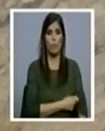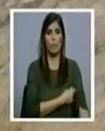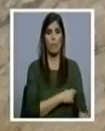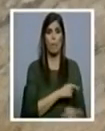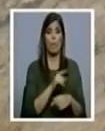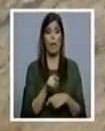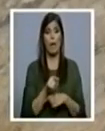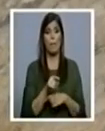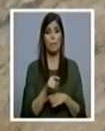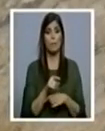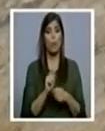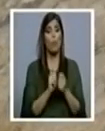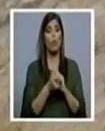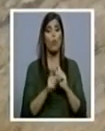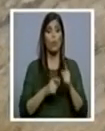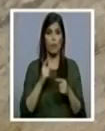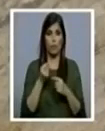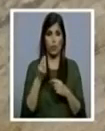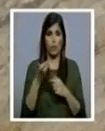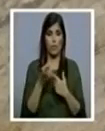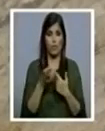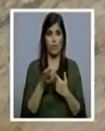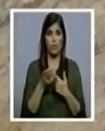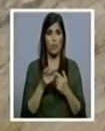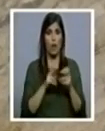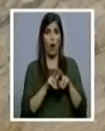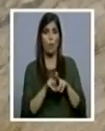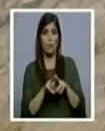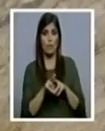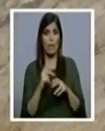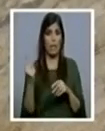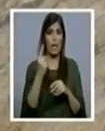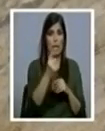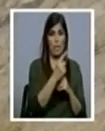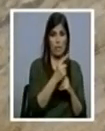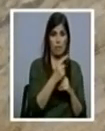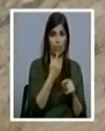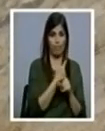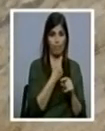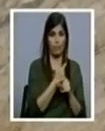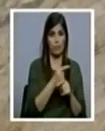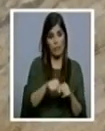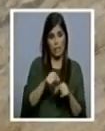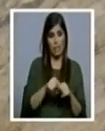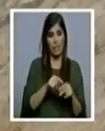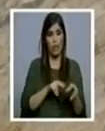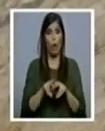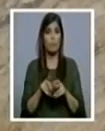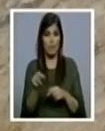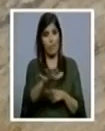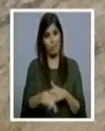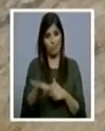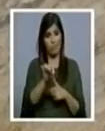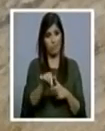que o que muda muitas vezes são as competitividades de cada organismo nesta arena de competição